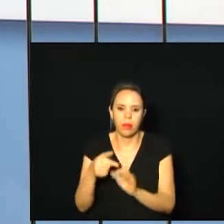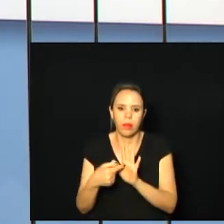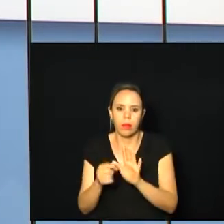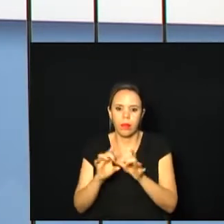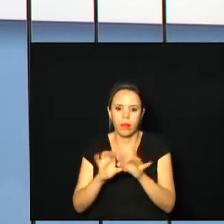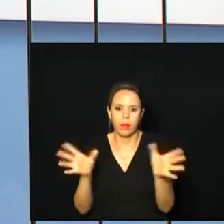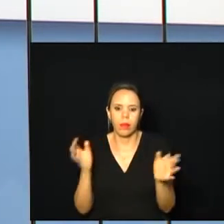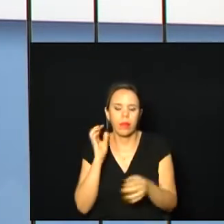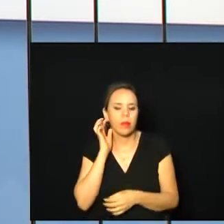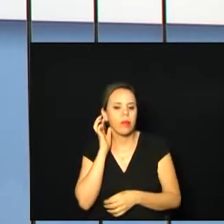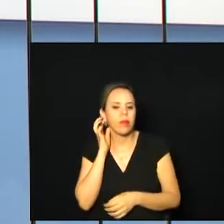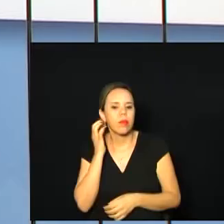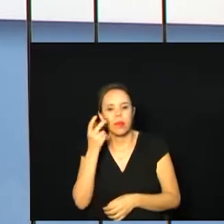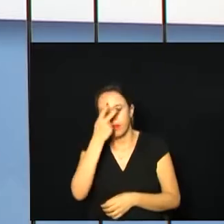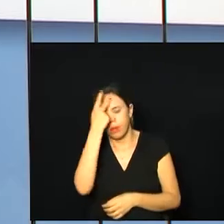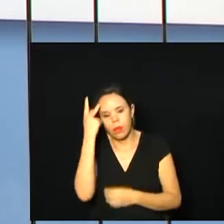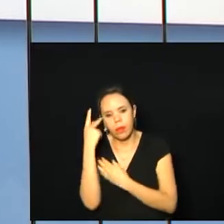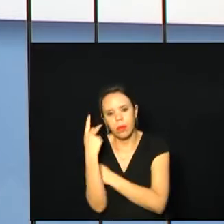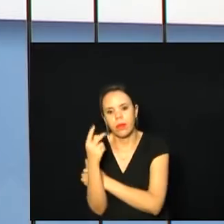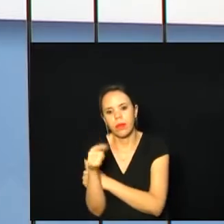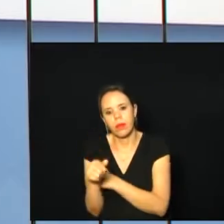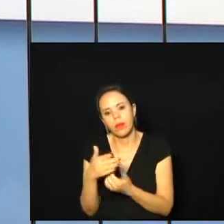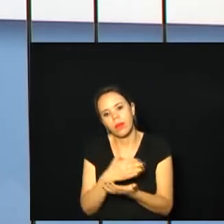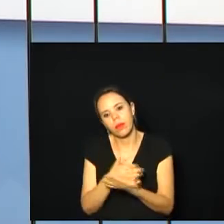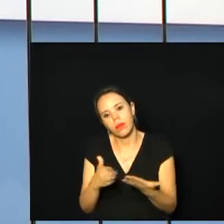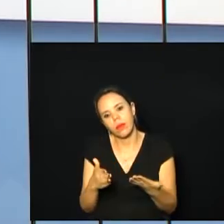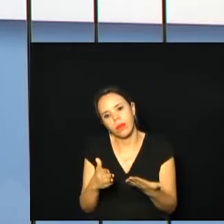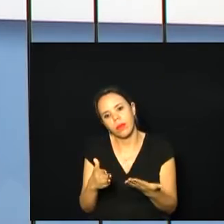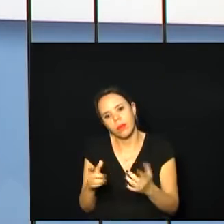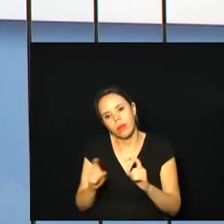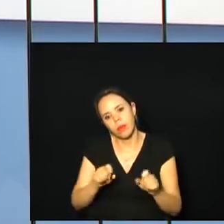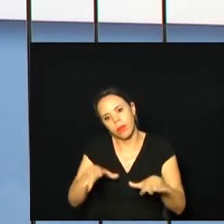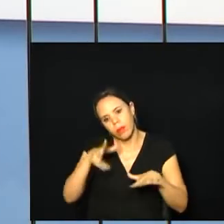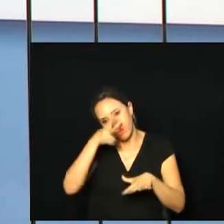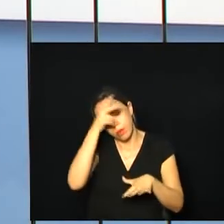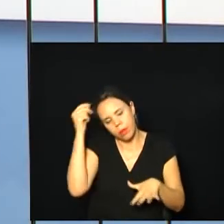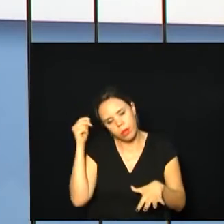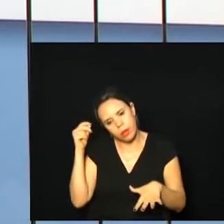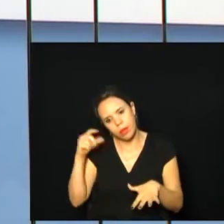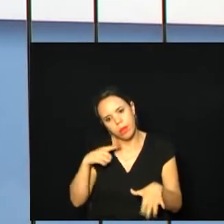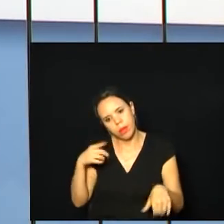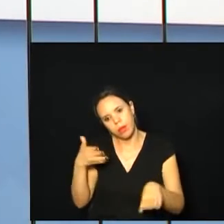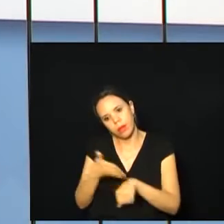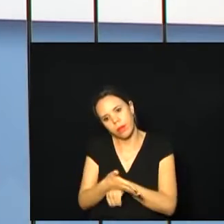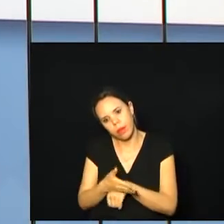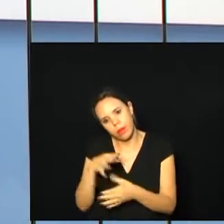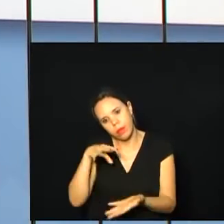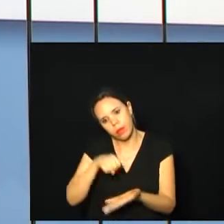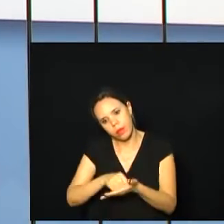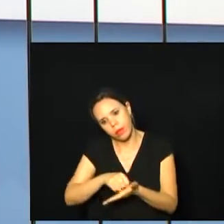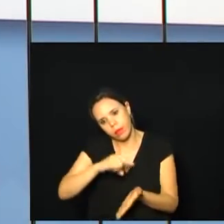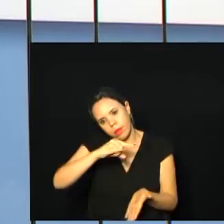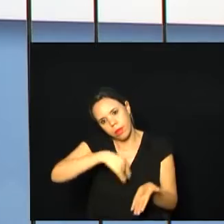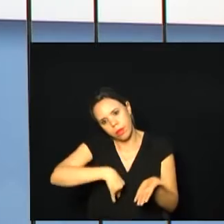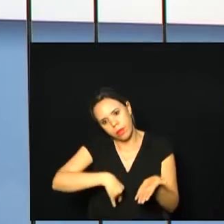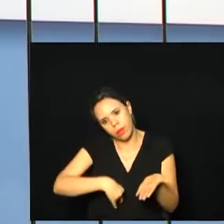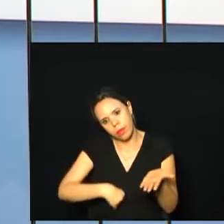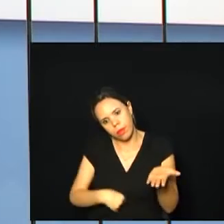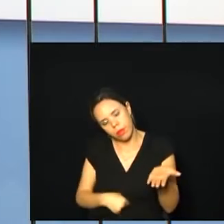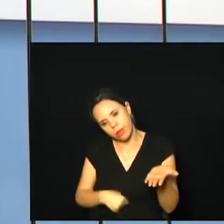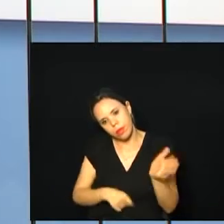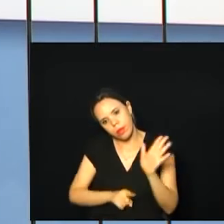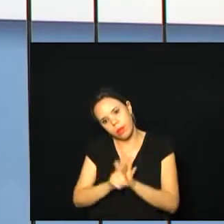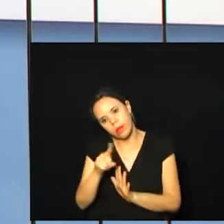estar disponível. As pessoas, assim que começar a audiência pública, entra ali, preenche um formulário e